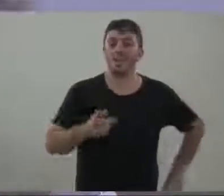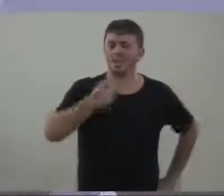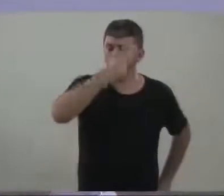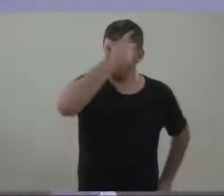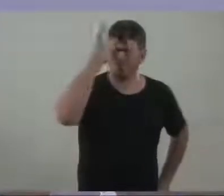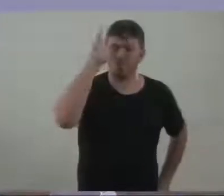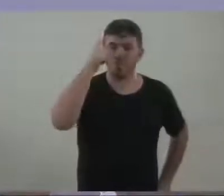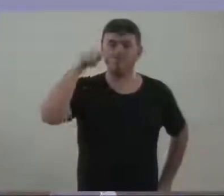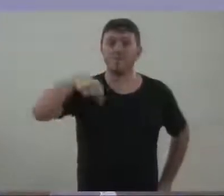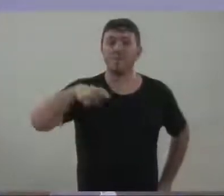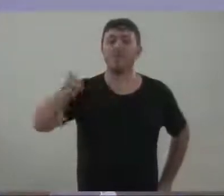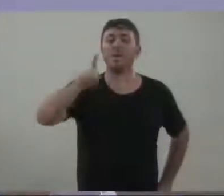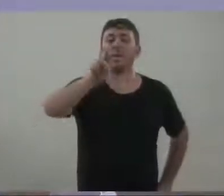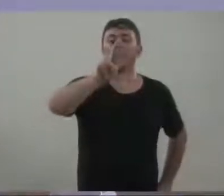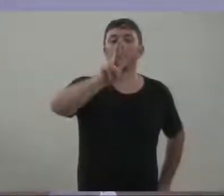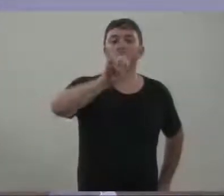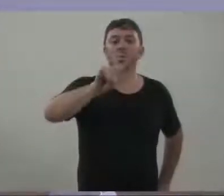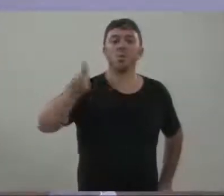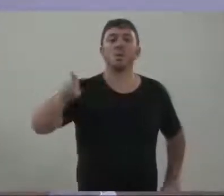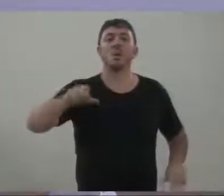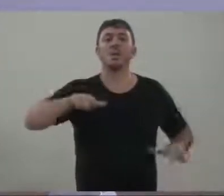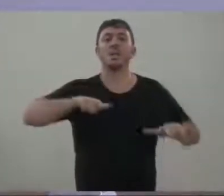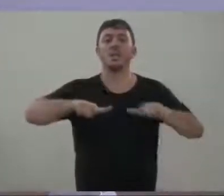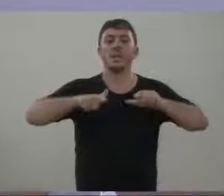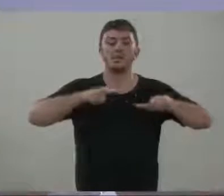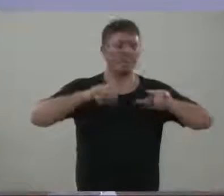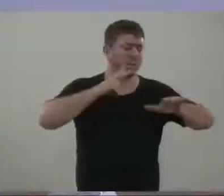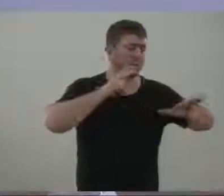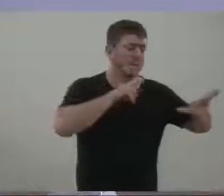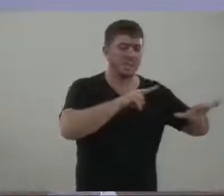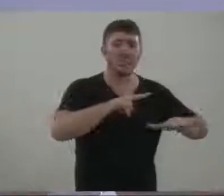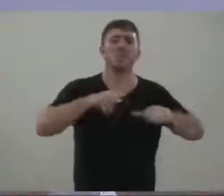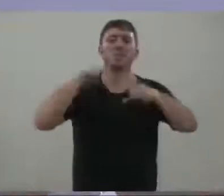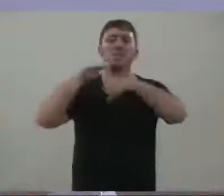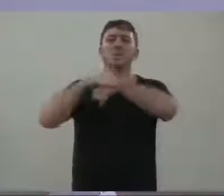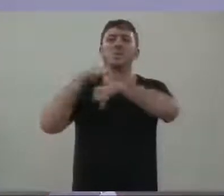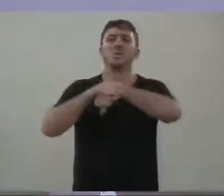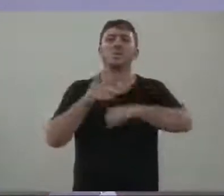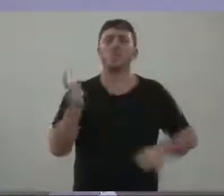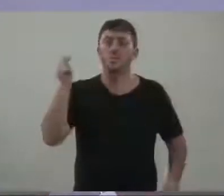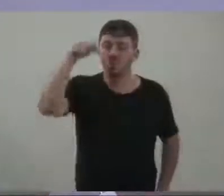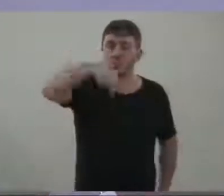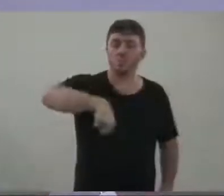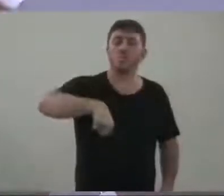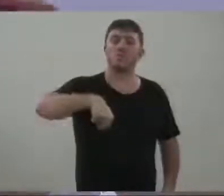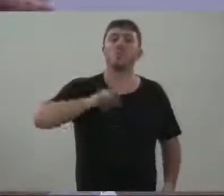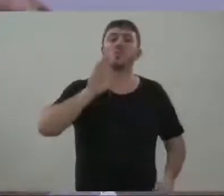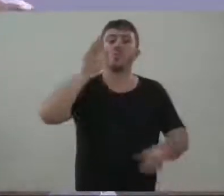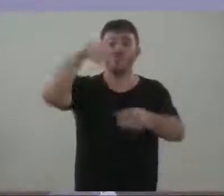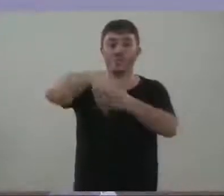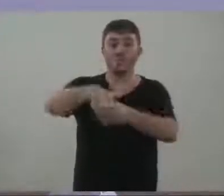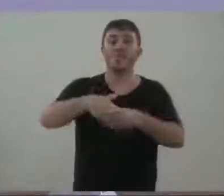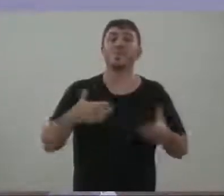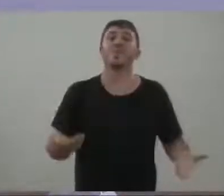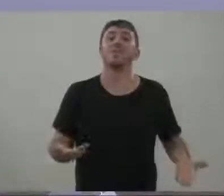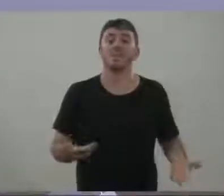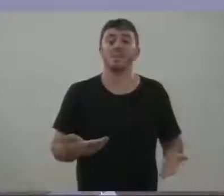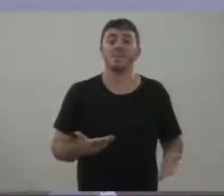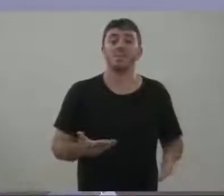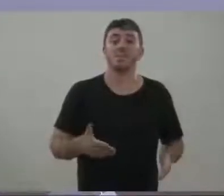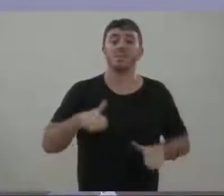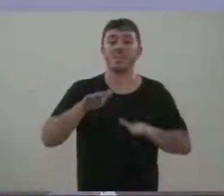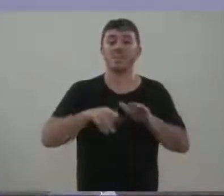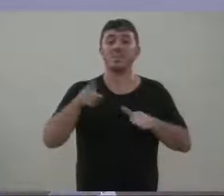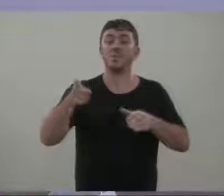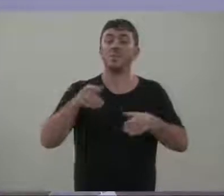uma Macaxeira, saiu do trabalho, trabalhou a noite inteira e veio aqui votar. Porque talvez se não fosse o voto dele, não